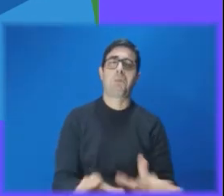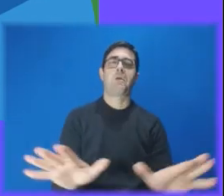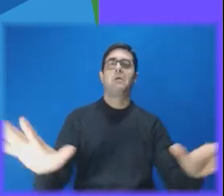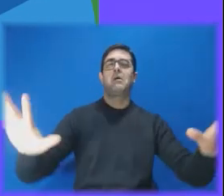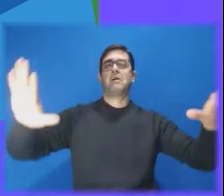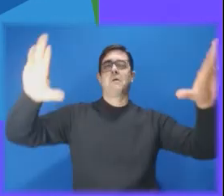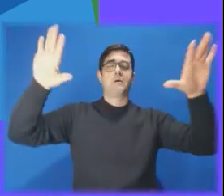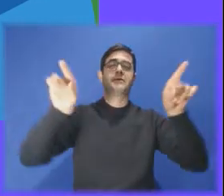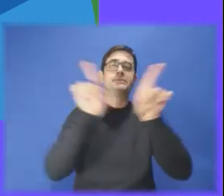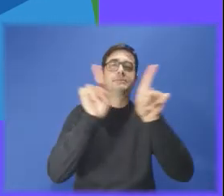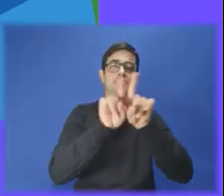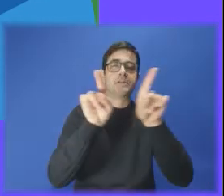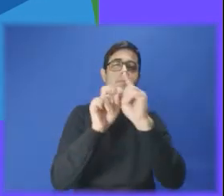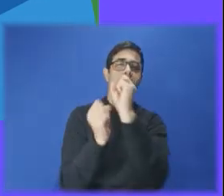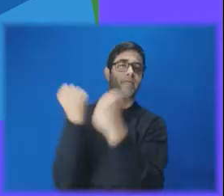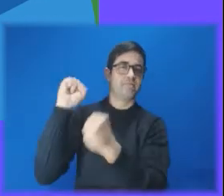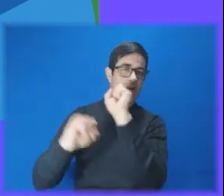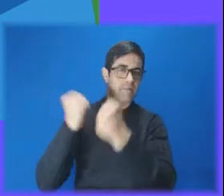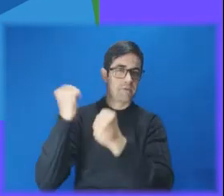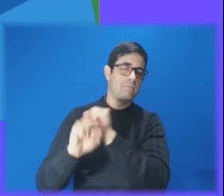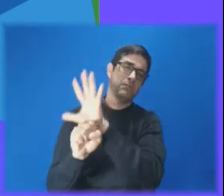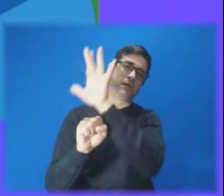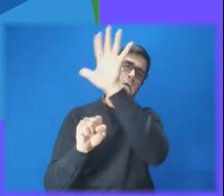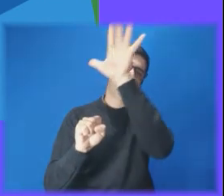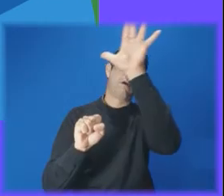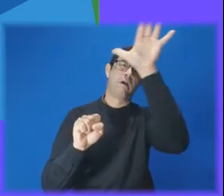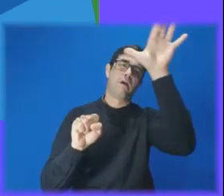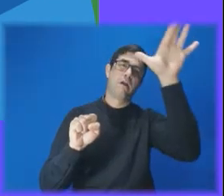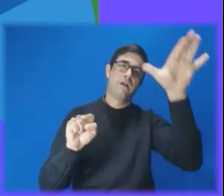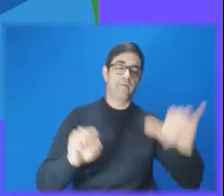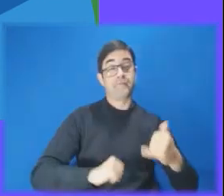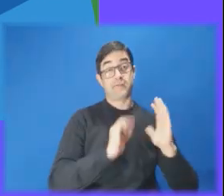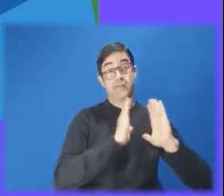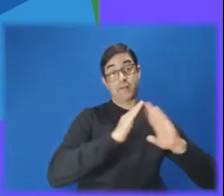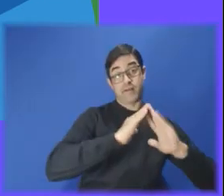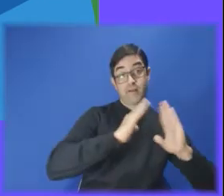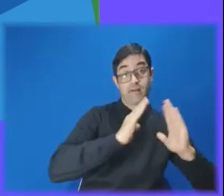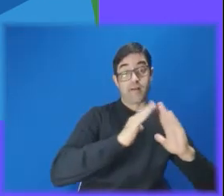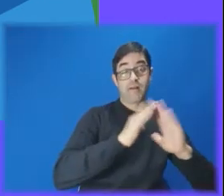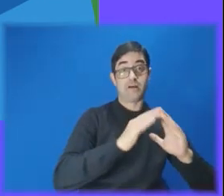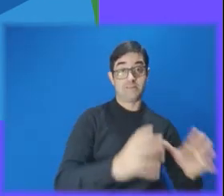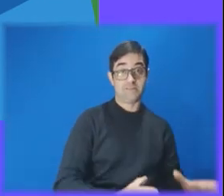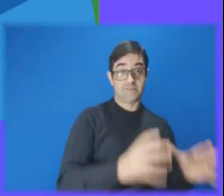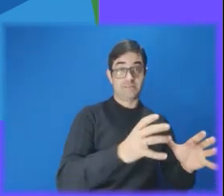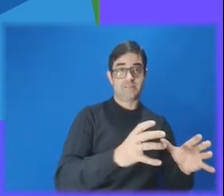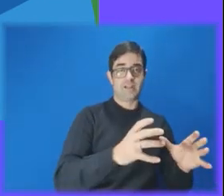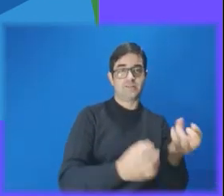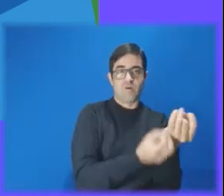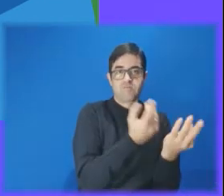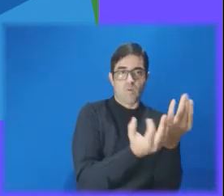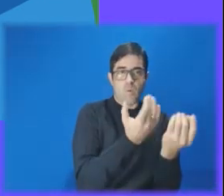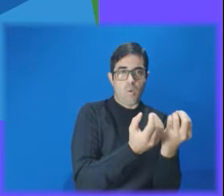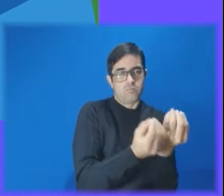poeira, instalações de combustão industrial, combustão comercial e residencial, como por exemplo a queima de